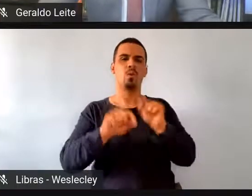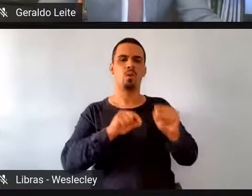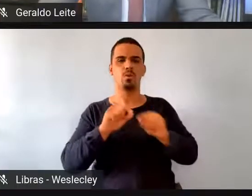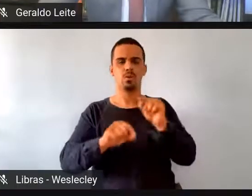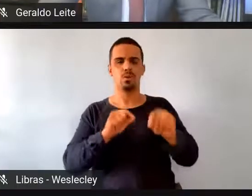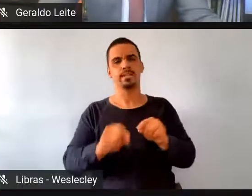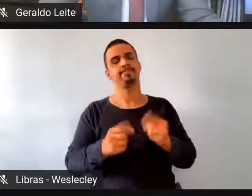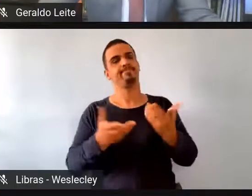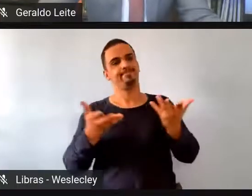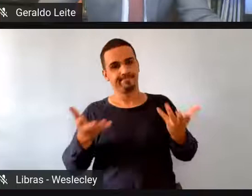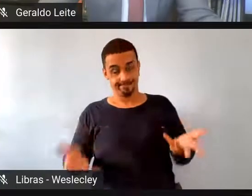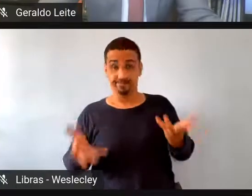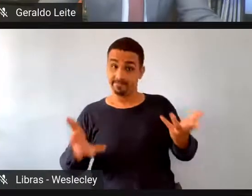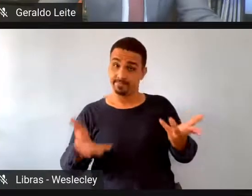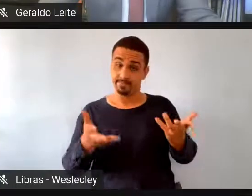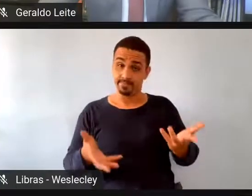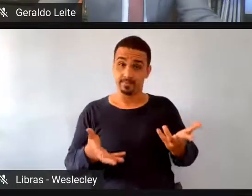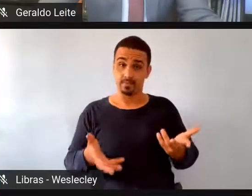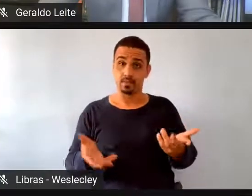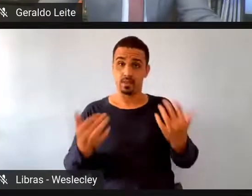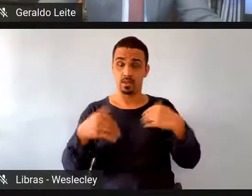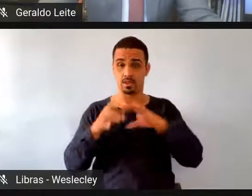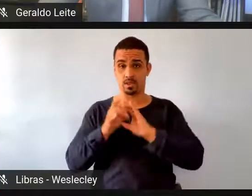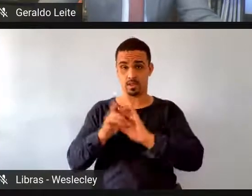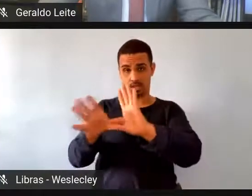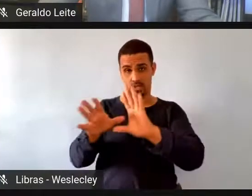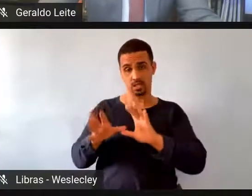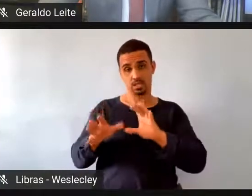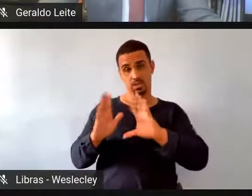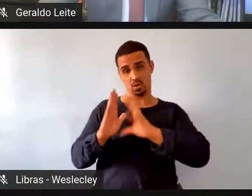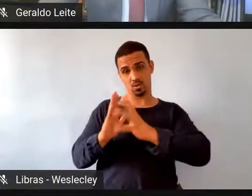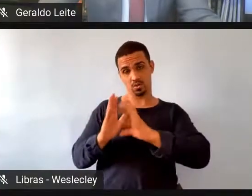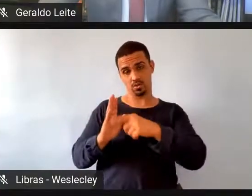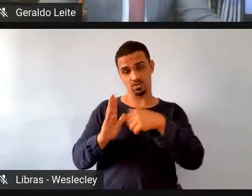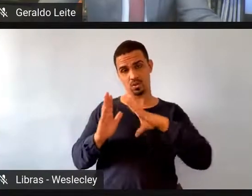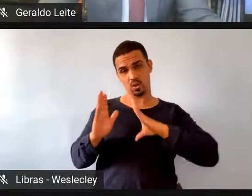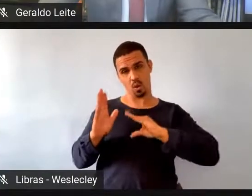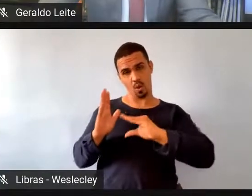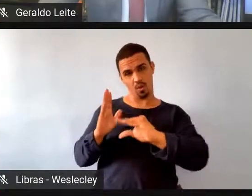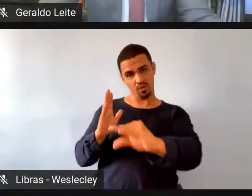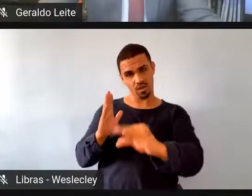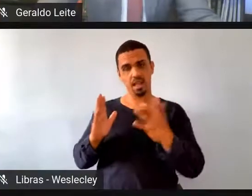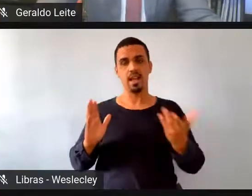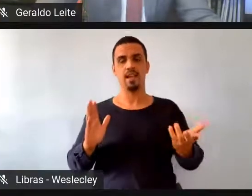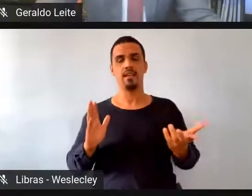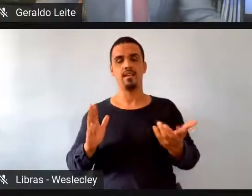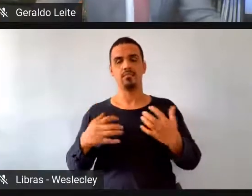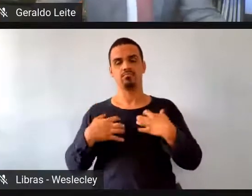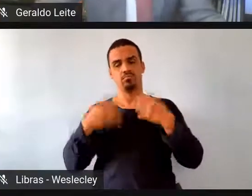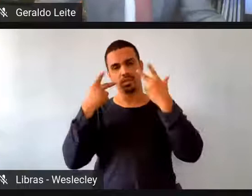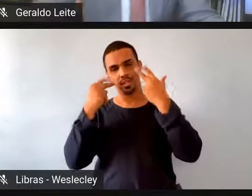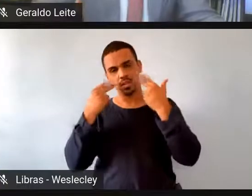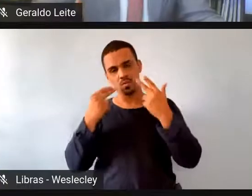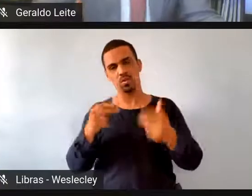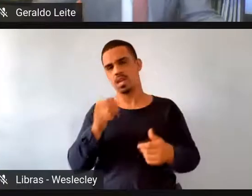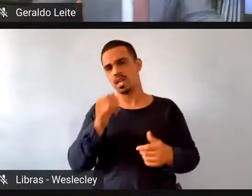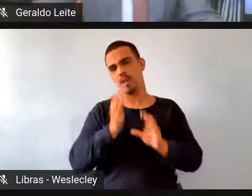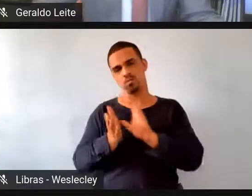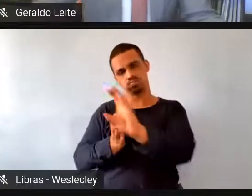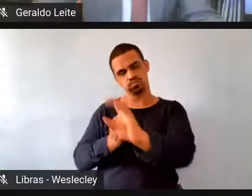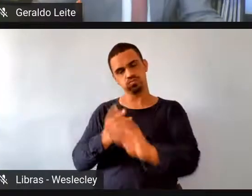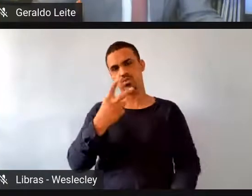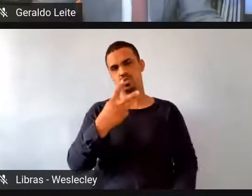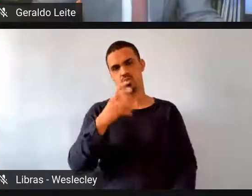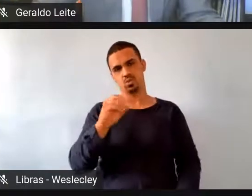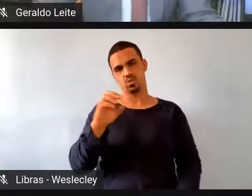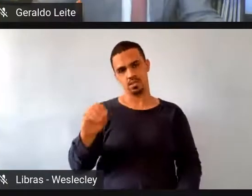deixando o partido numa situação muito confortável, né? Ele vai receber ali 200 milhões de reais, 100